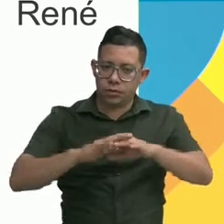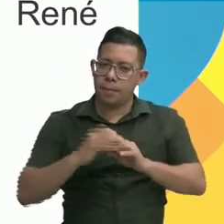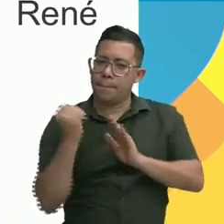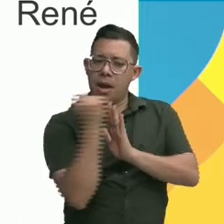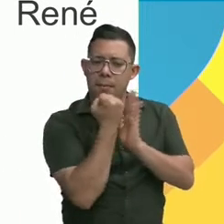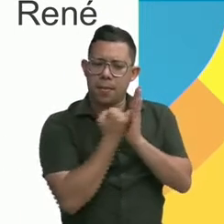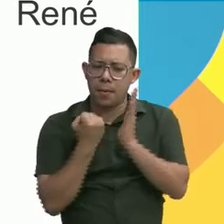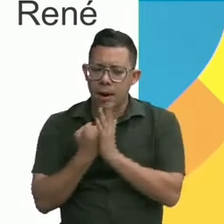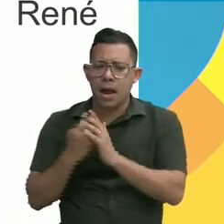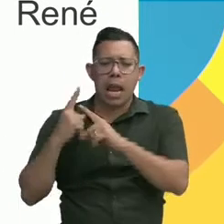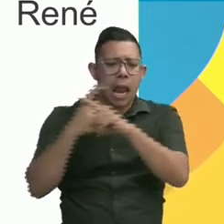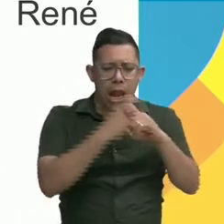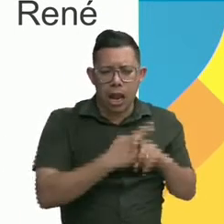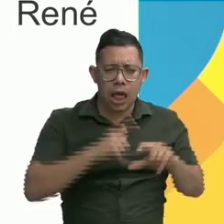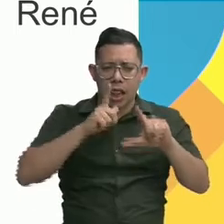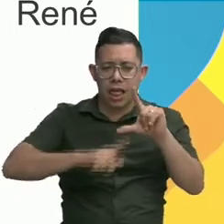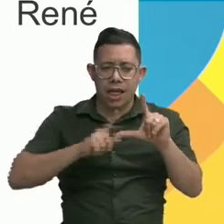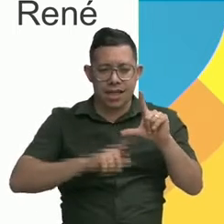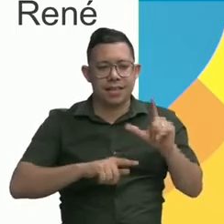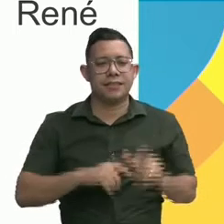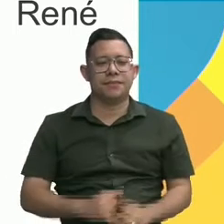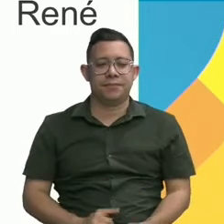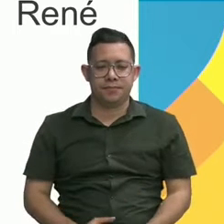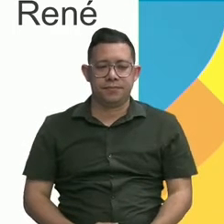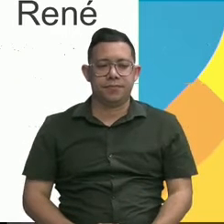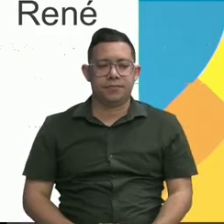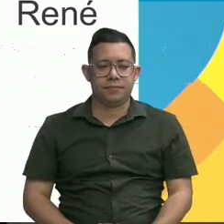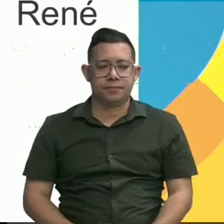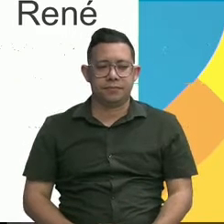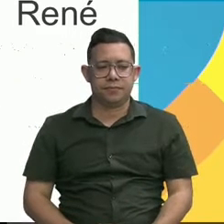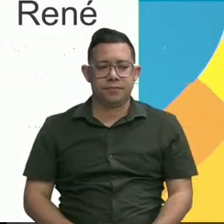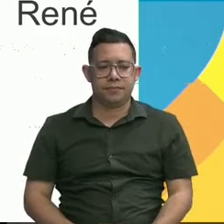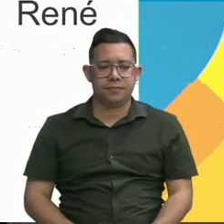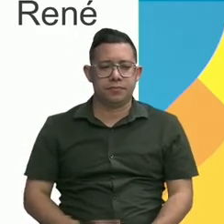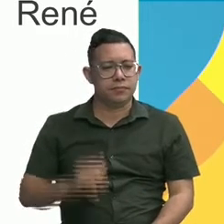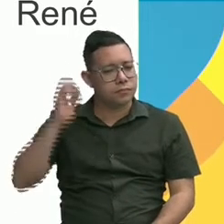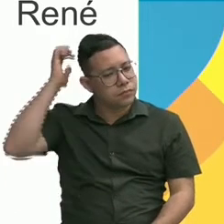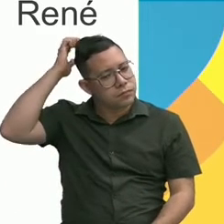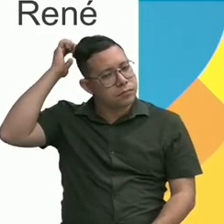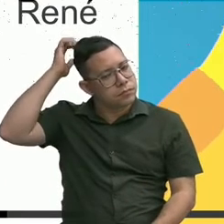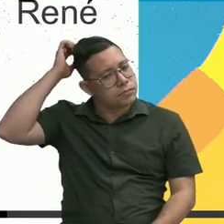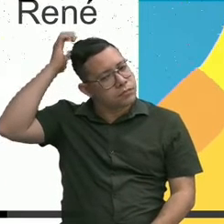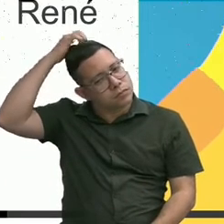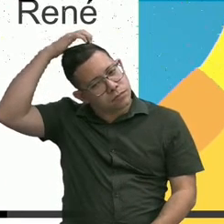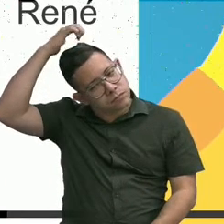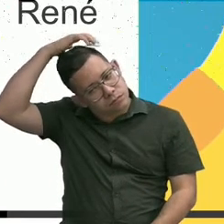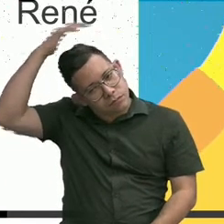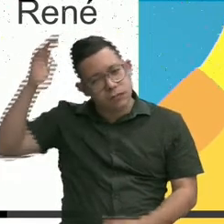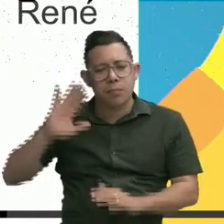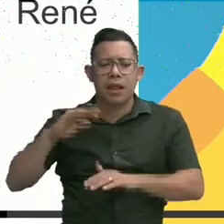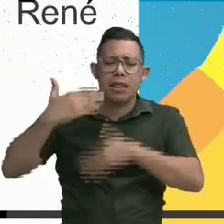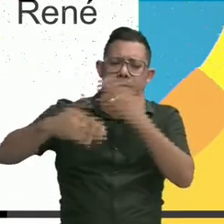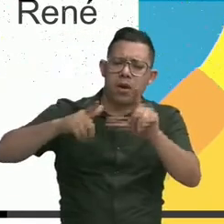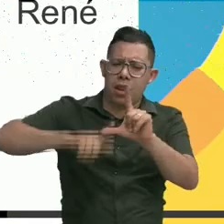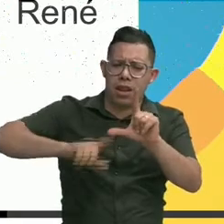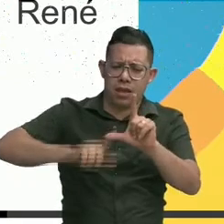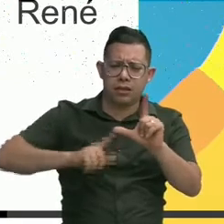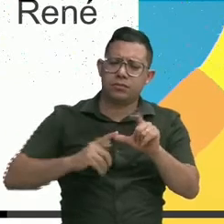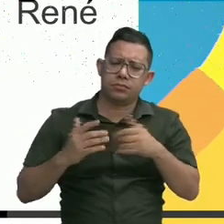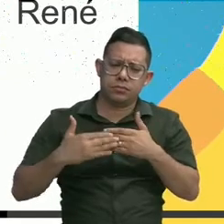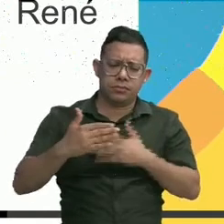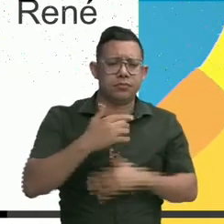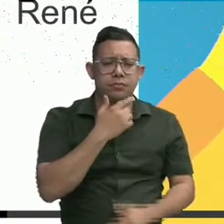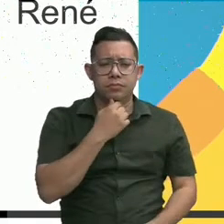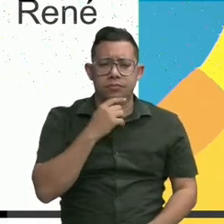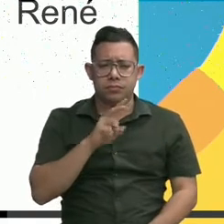símbolos as letras Tá certo então ela sola depois de muito tempo que as letras surgiram viet